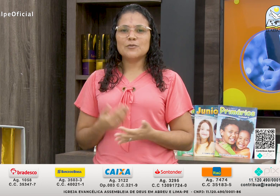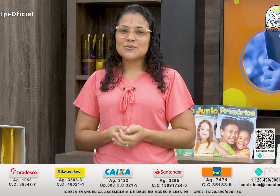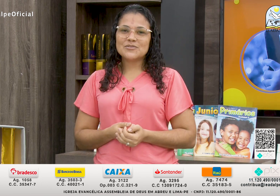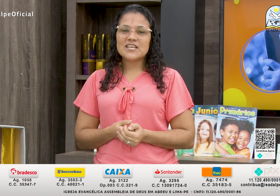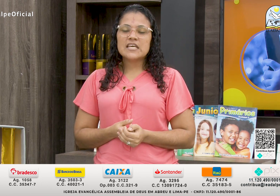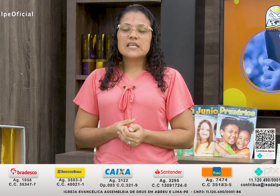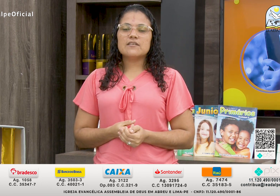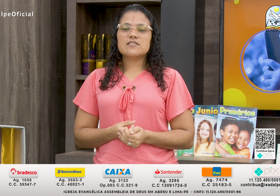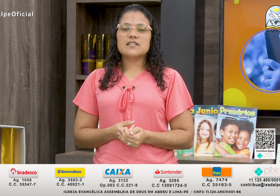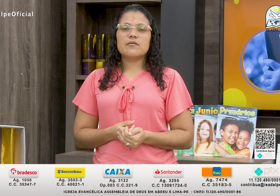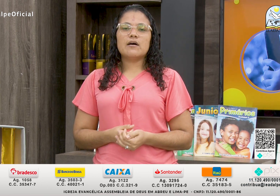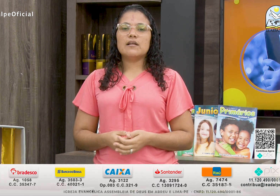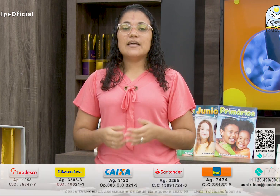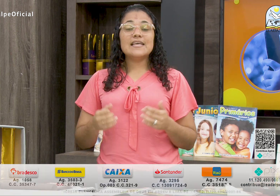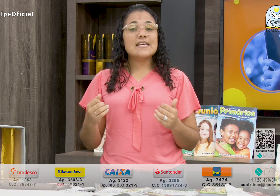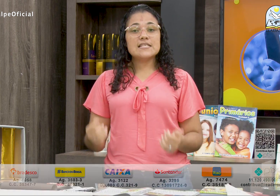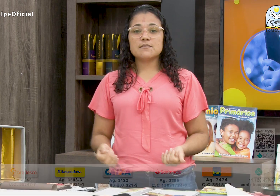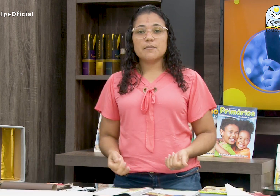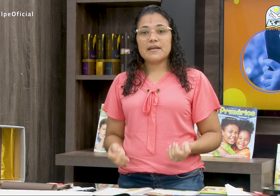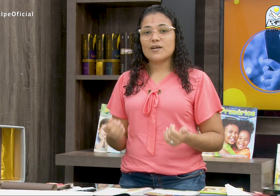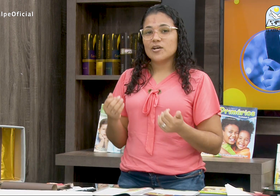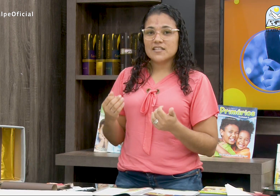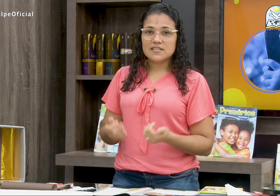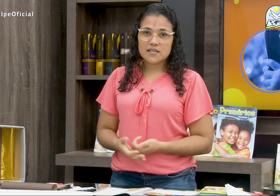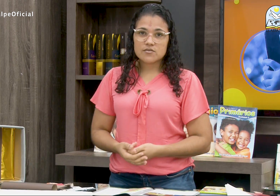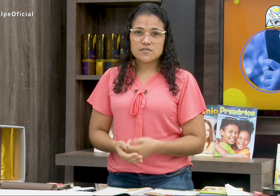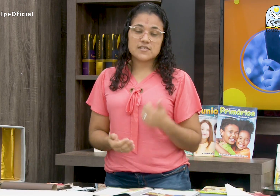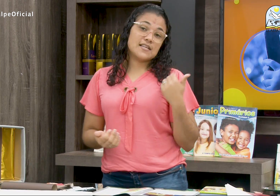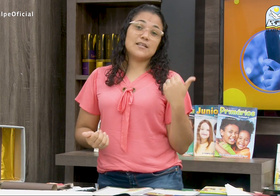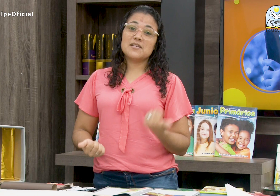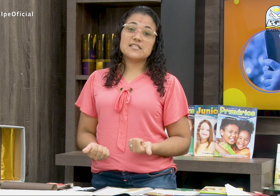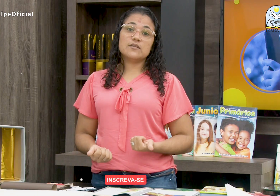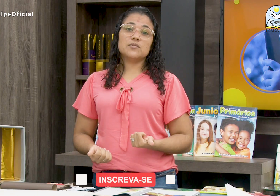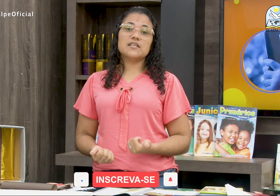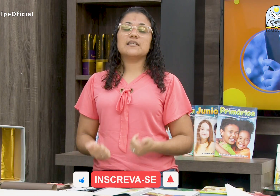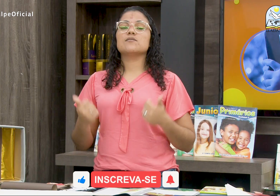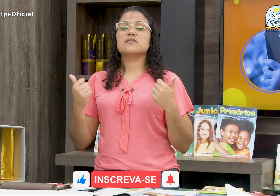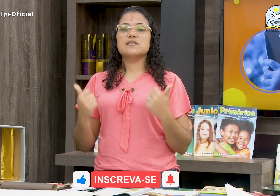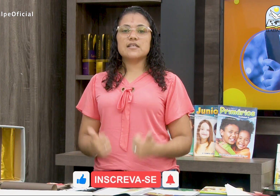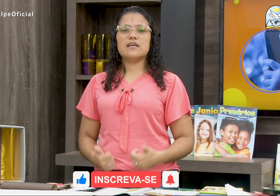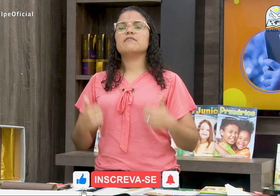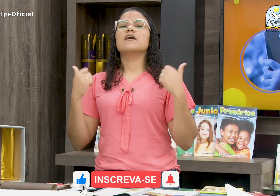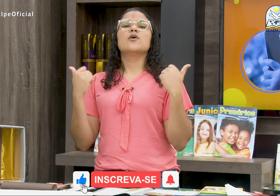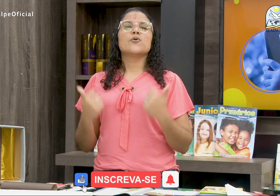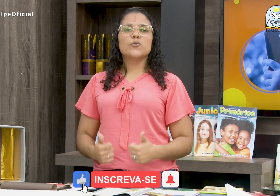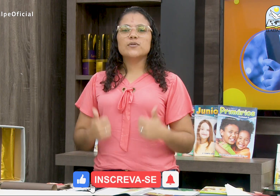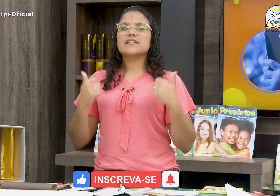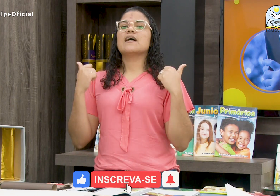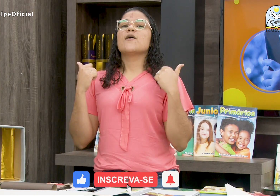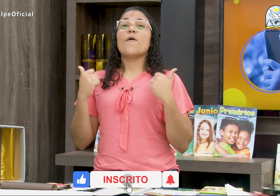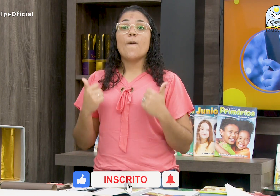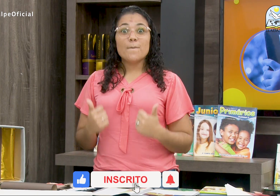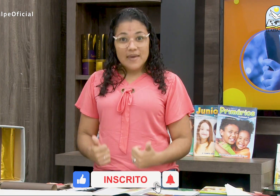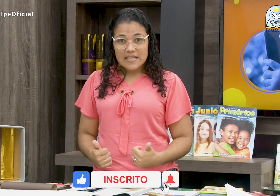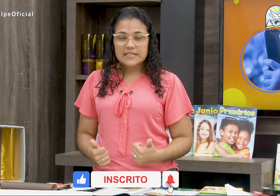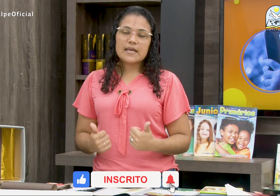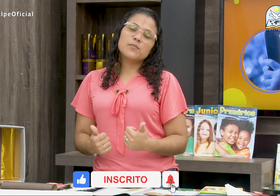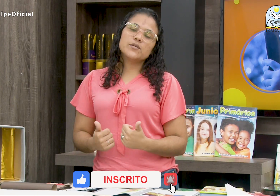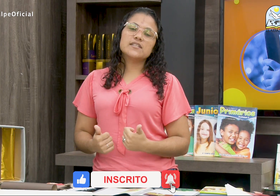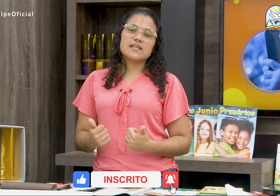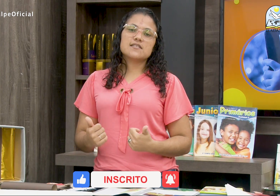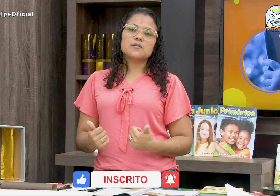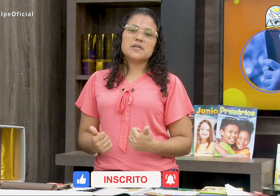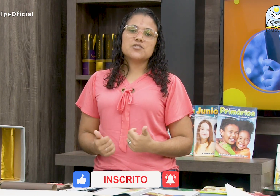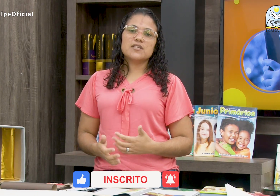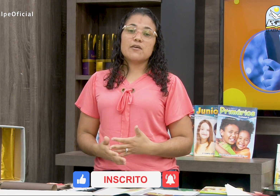seus alunos, que você tenha uma aula riquíssima para a glória de Deus. Se você ainda não é inscrito no canal, se inscreva, curta, comente, que é